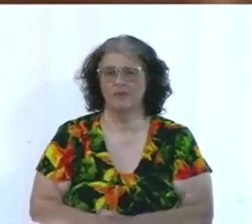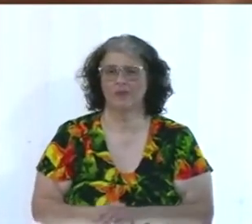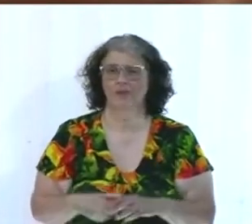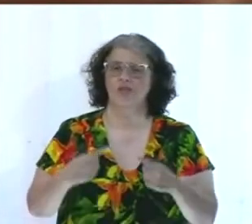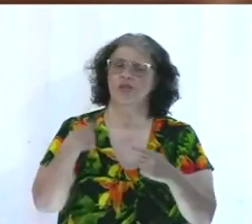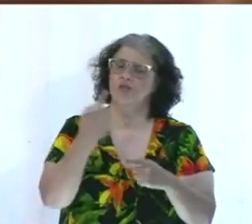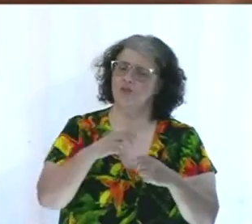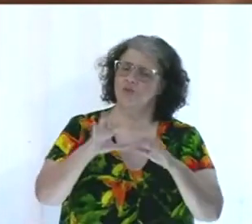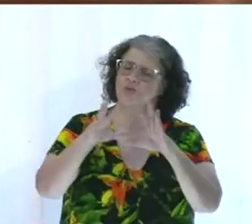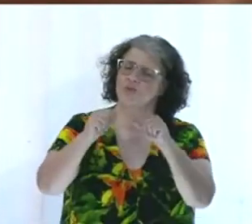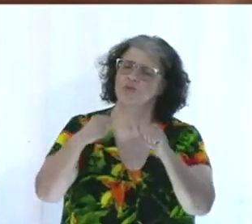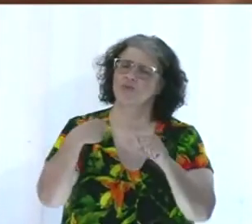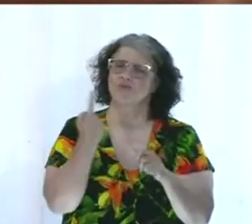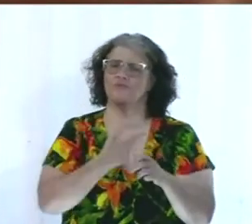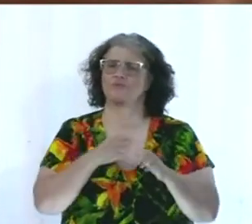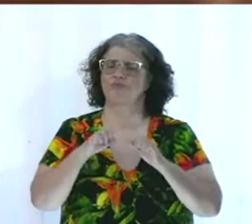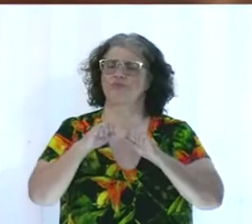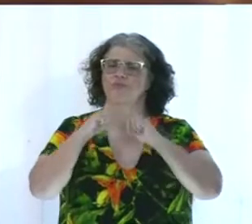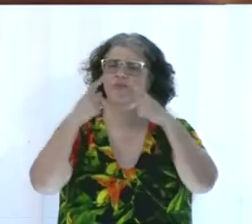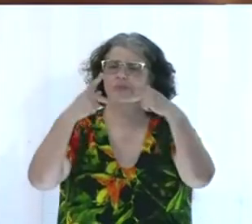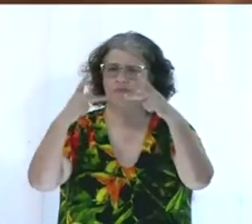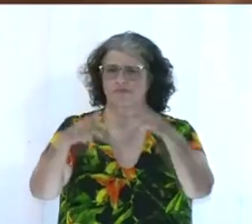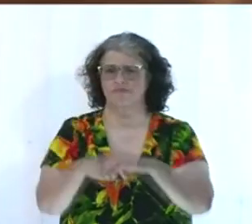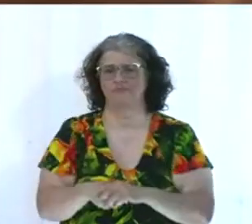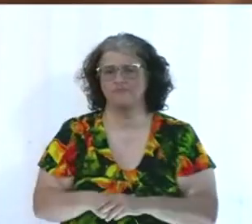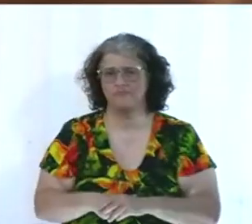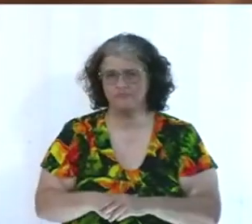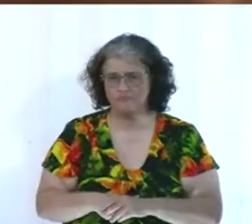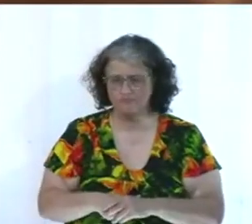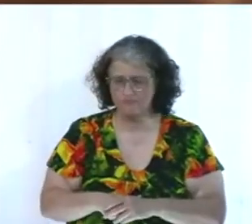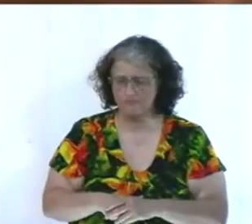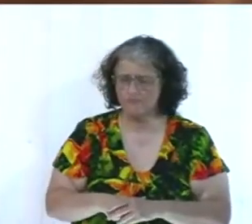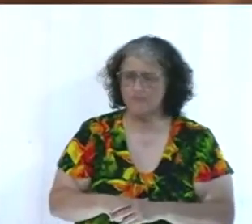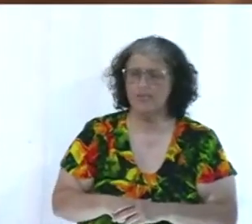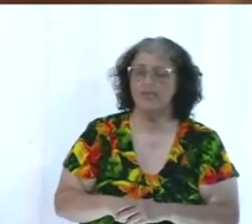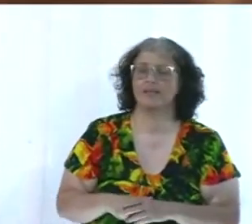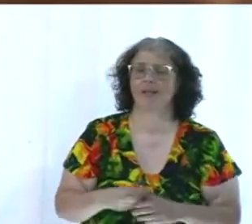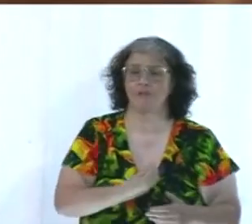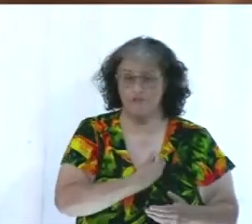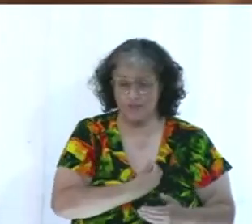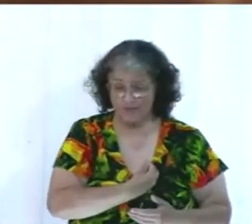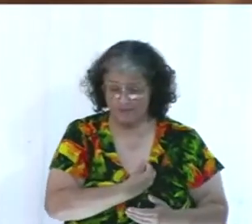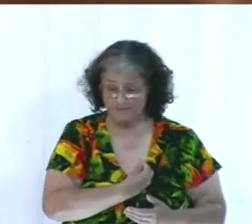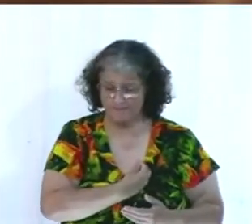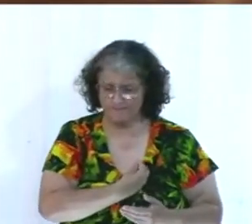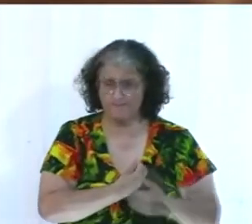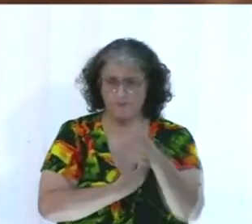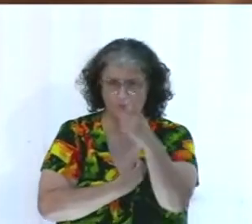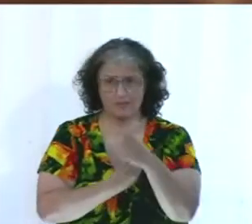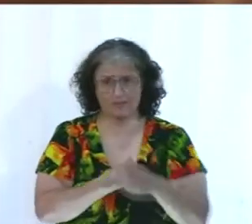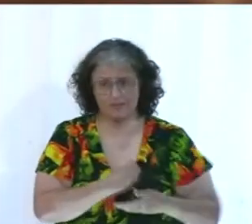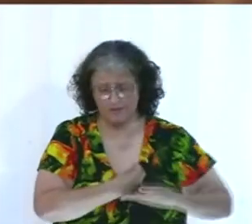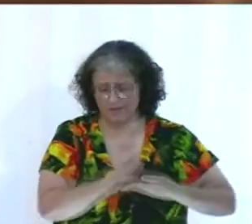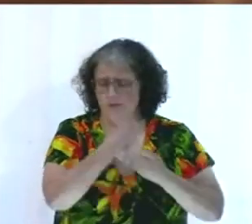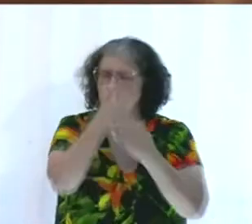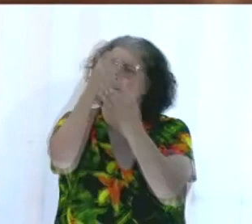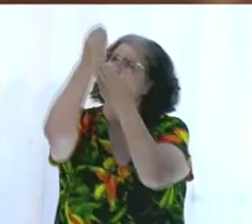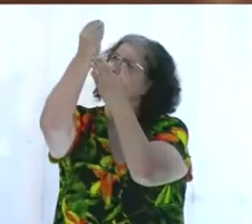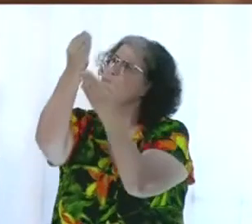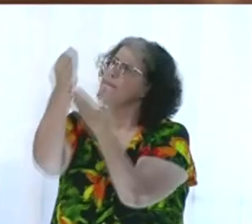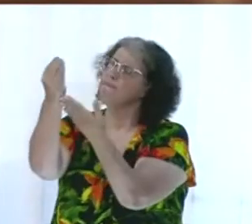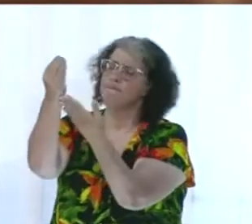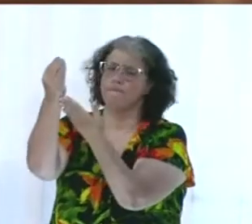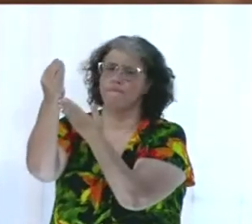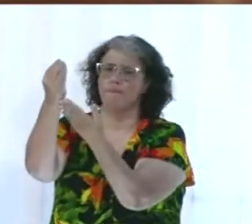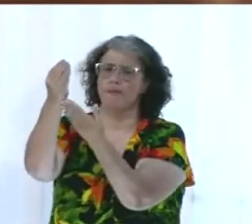Jesus. Por isso, tenha a sua vida firmada no Senhor, na palavra, tenha a sua fé de